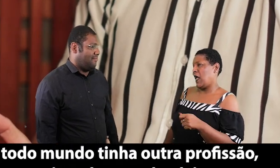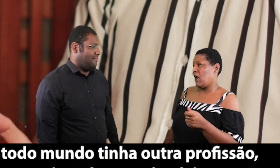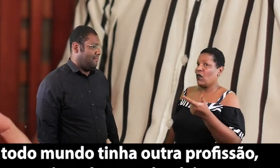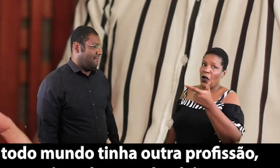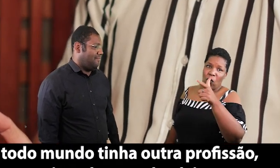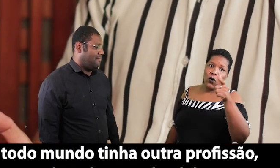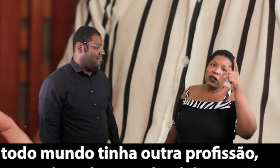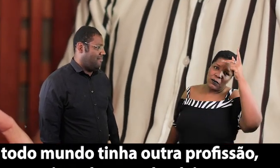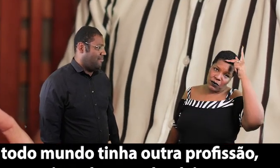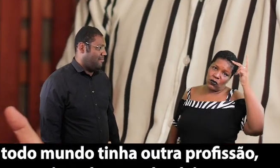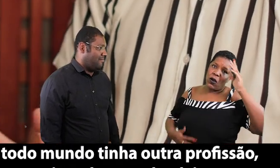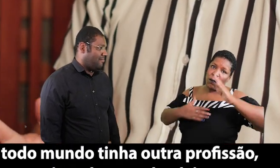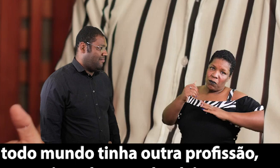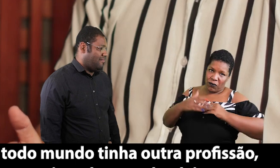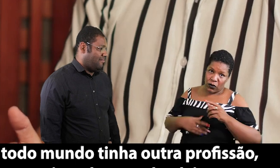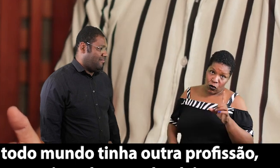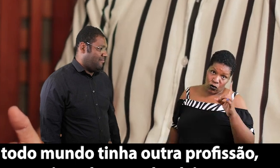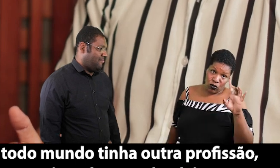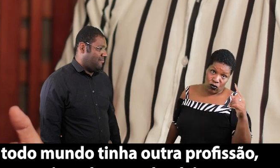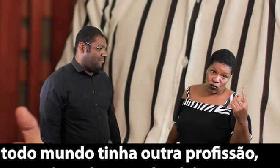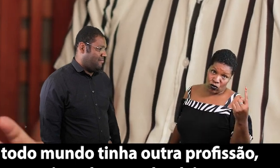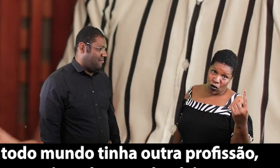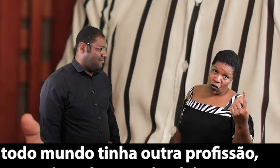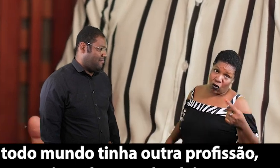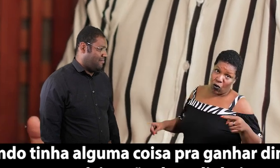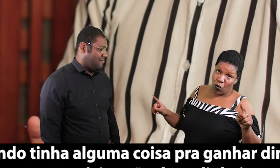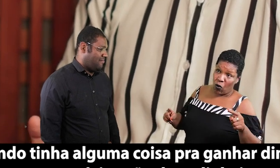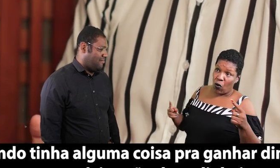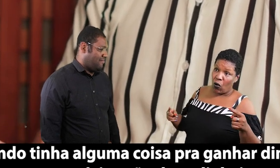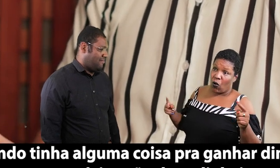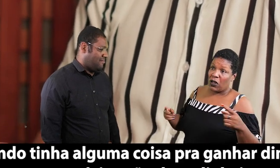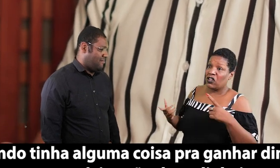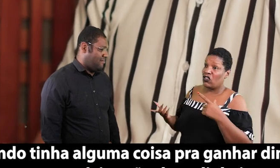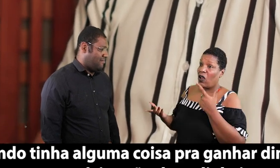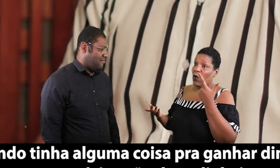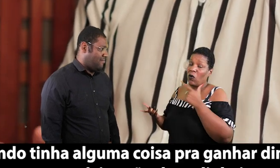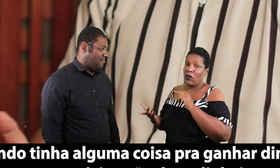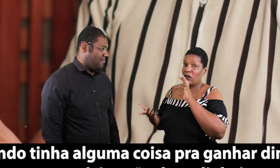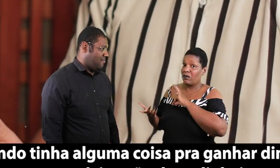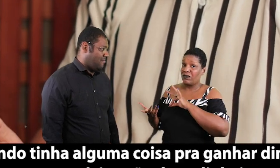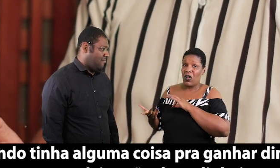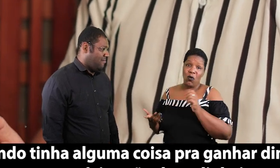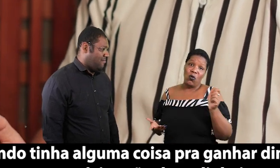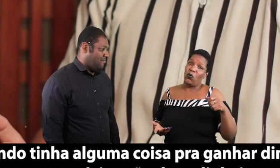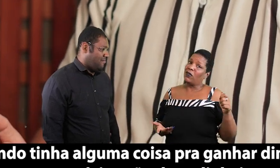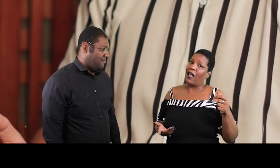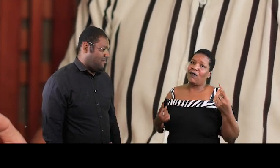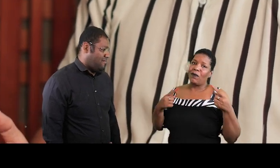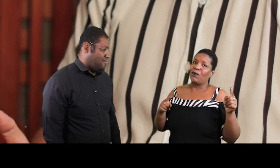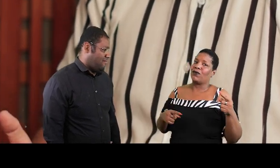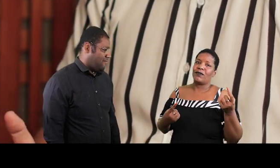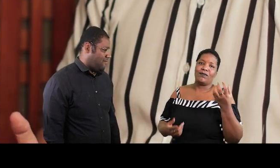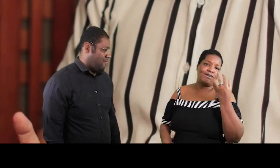mundo tinha outra profissão. Ninguém era só músico. Todo mundo tinha alguma coisa para ganhar dinheiro, porque a música não dava dinheiro.